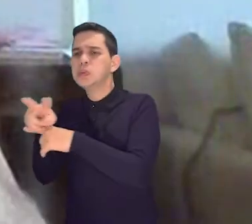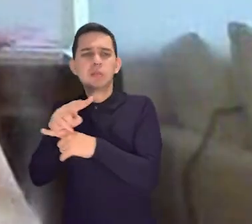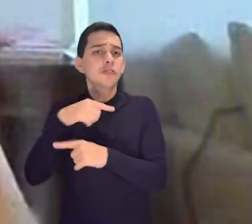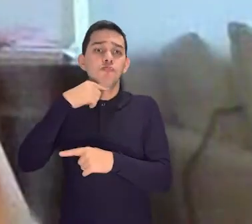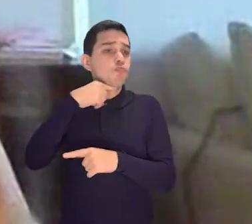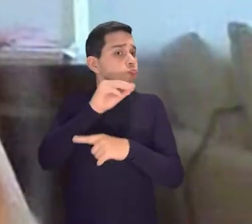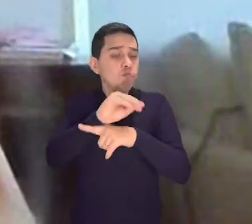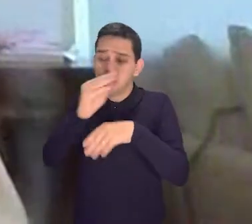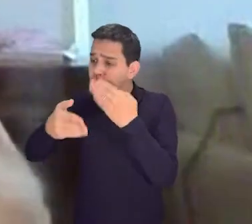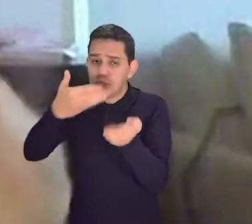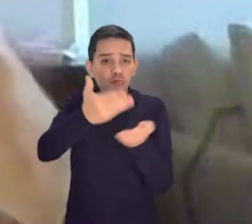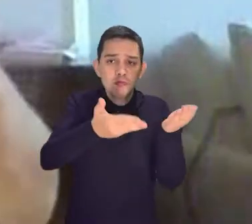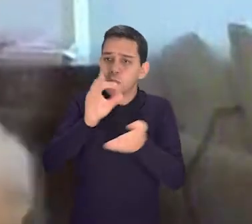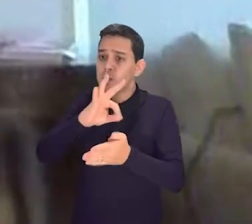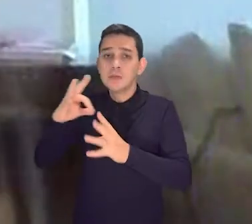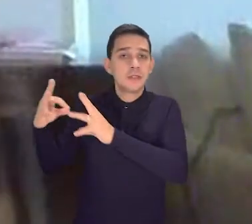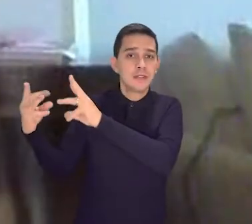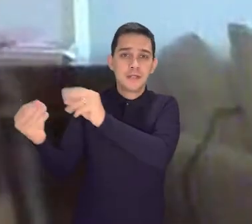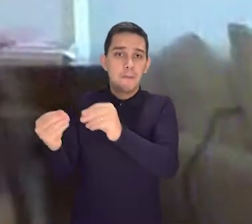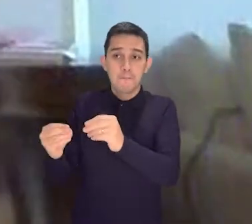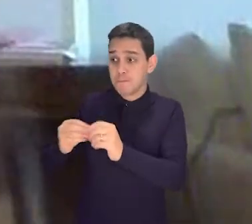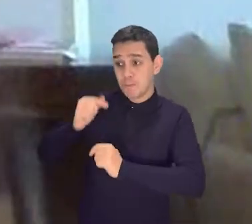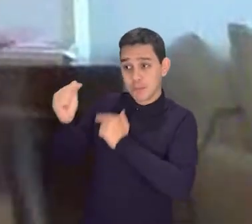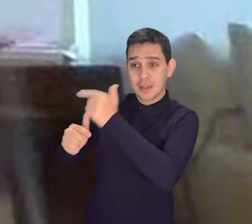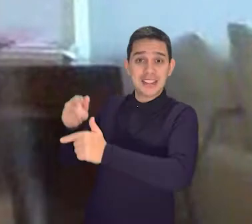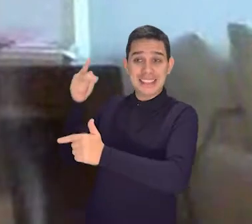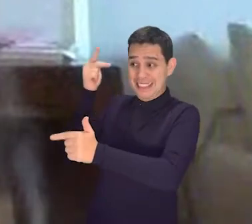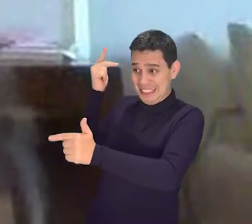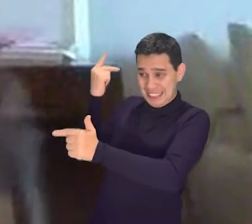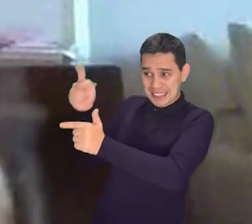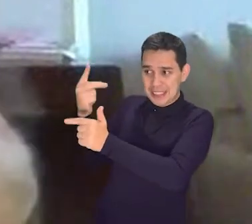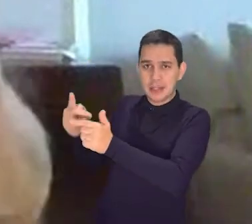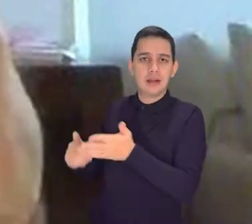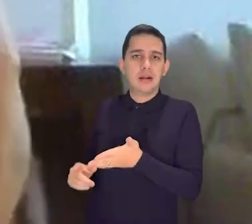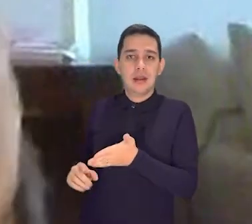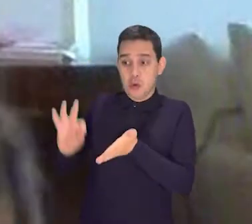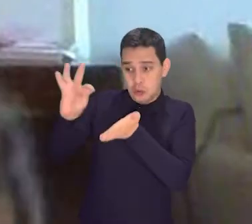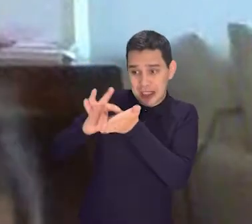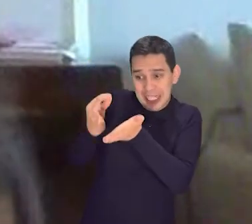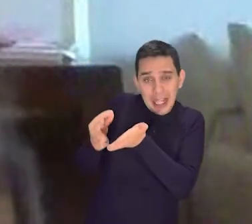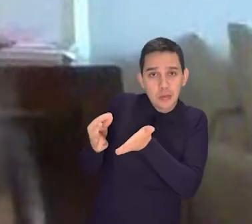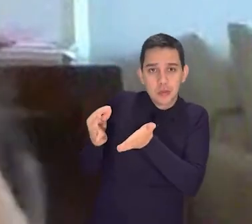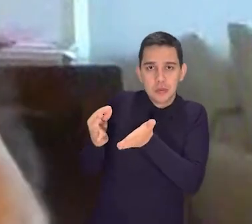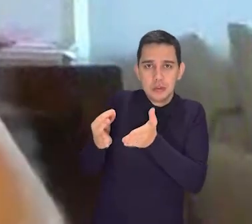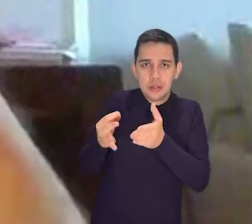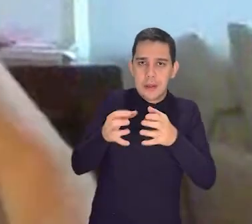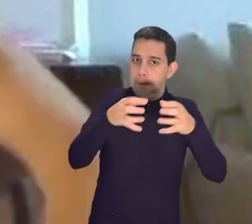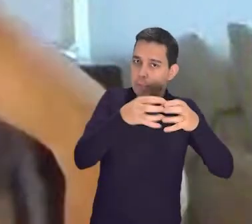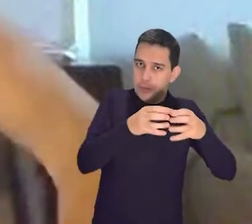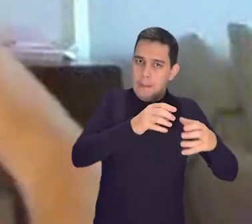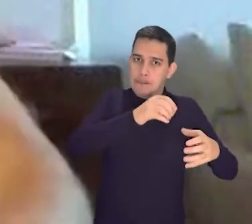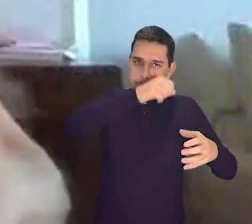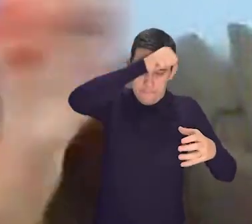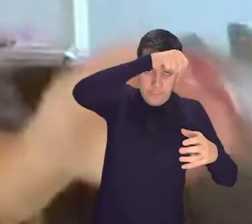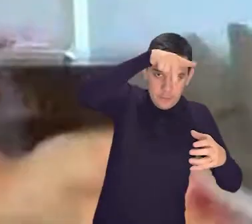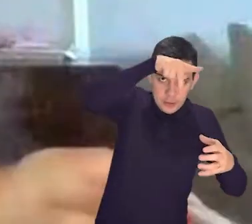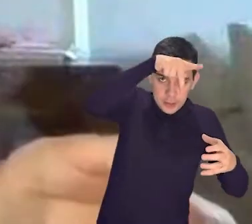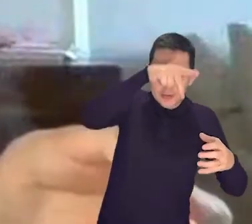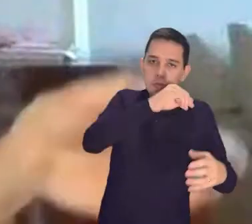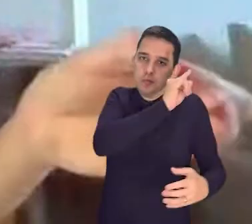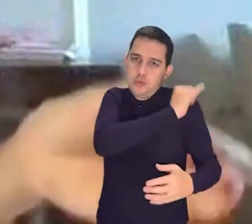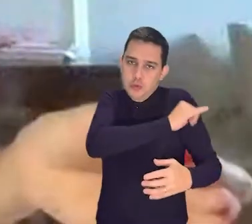os serviços que são objeto desse termo de colaboração, desse contrato firmado